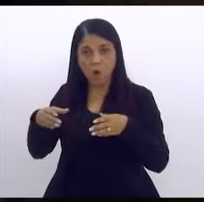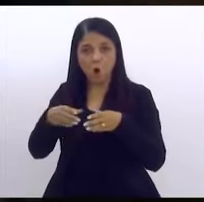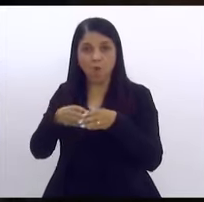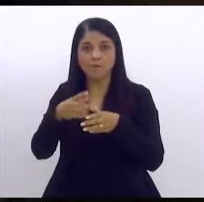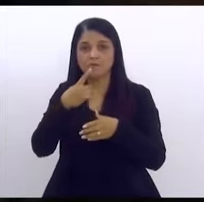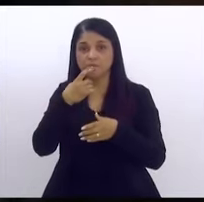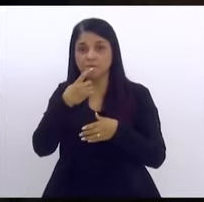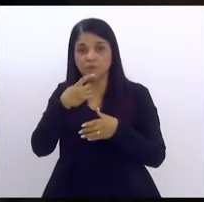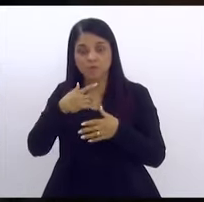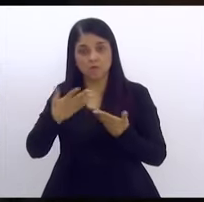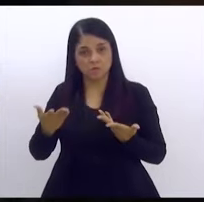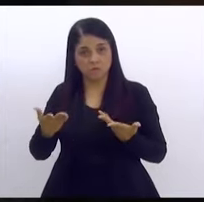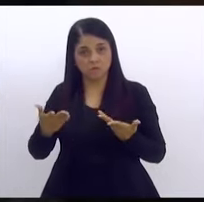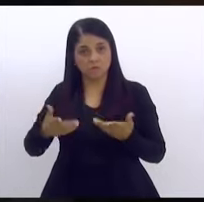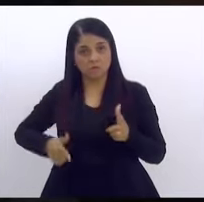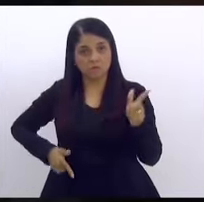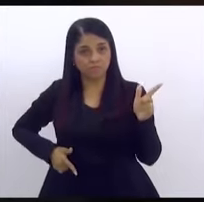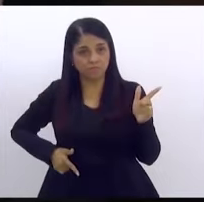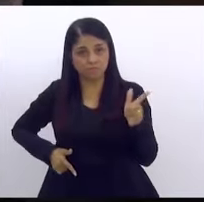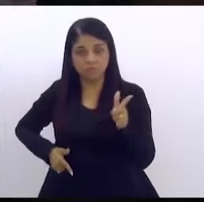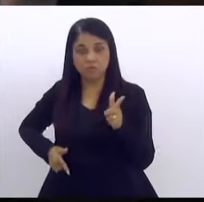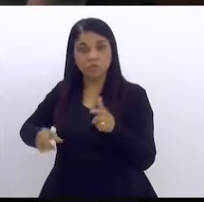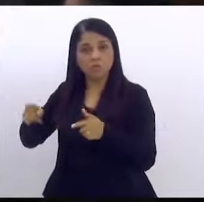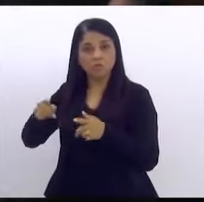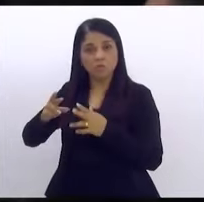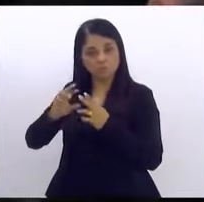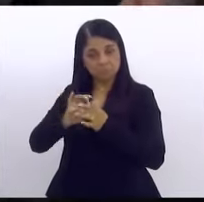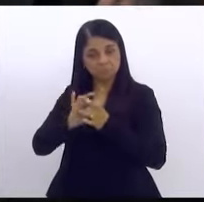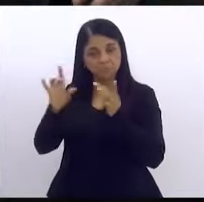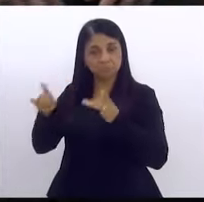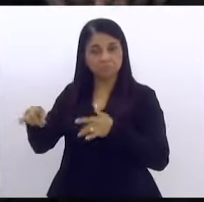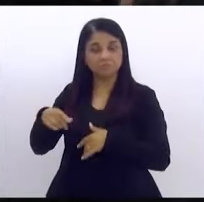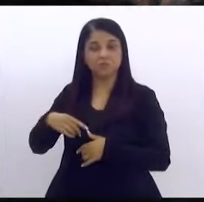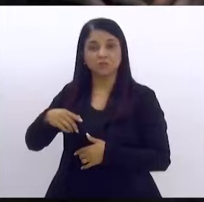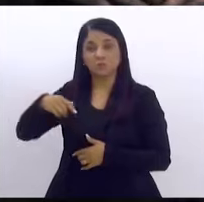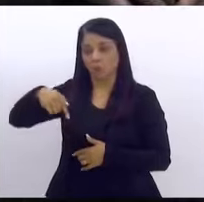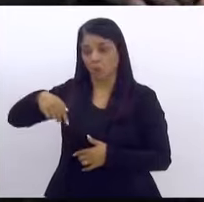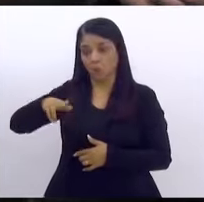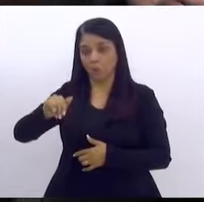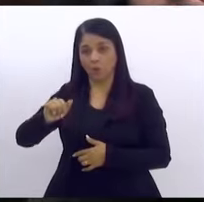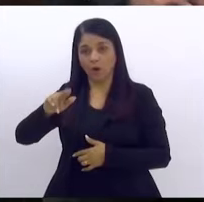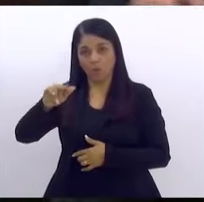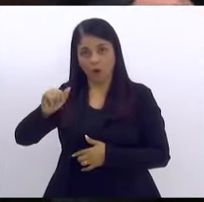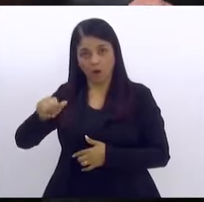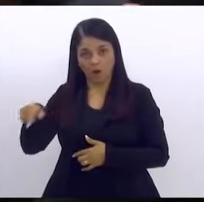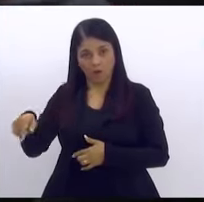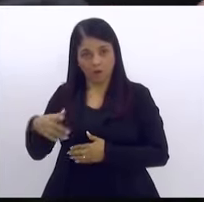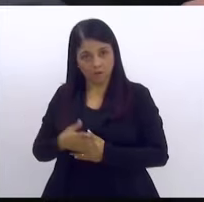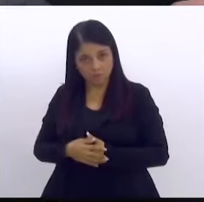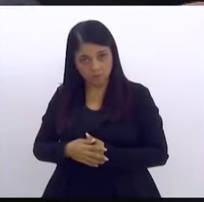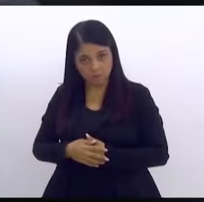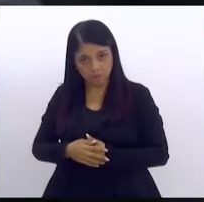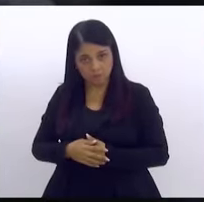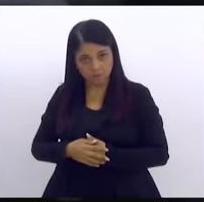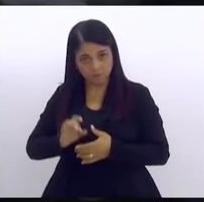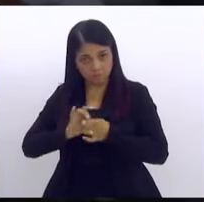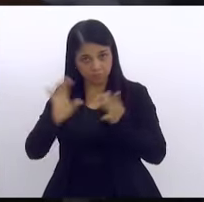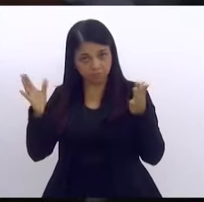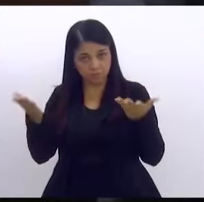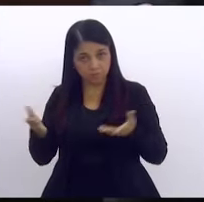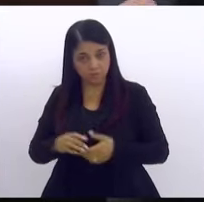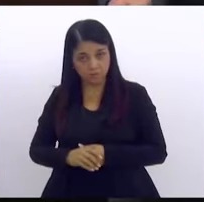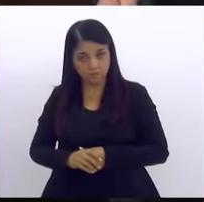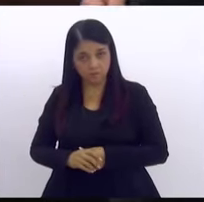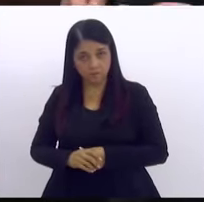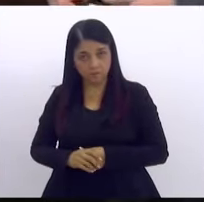Vermelho com a anuência do Osho Siqueira, vulgo Kwakwa. E aí, o Comando Vermelho,